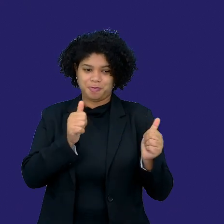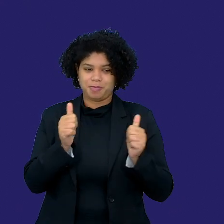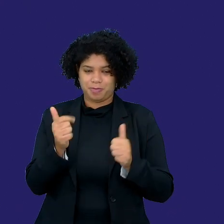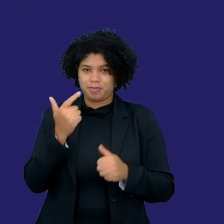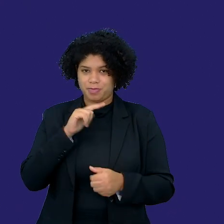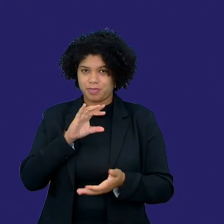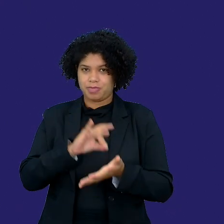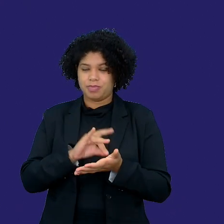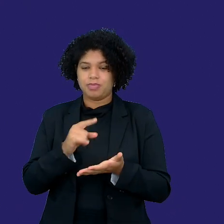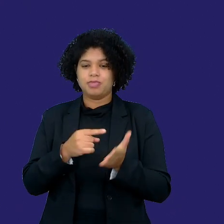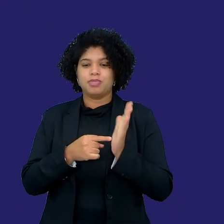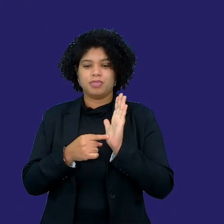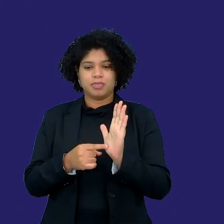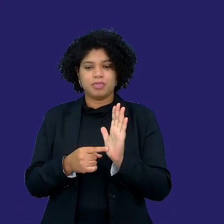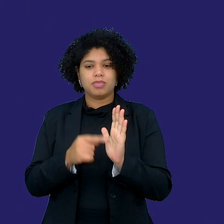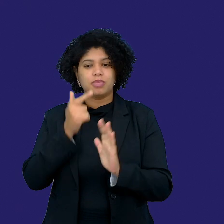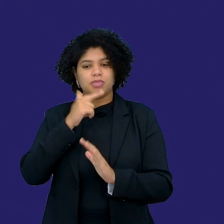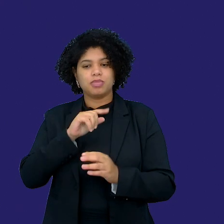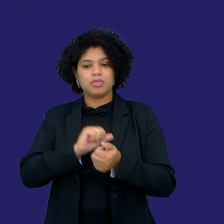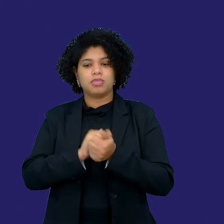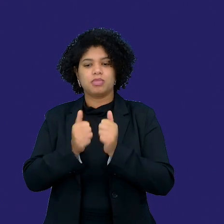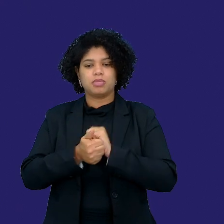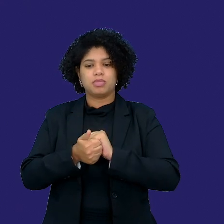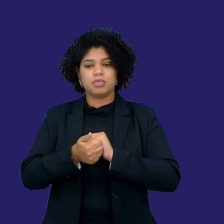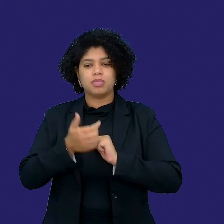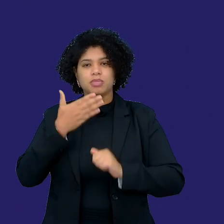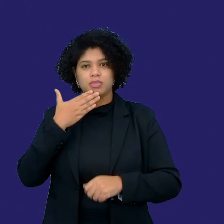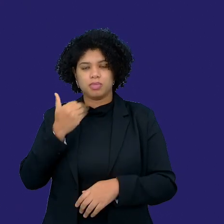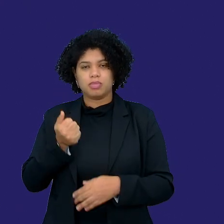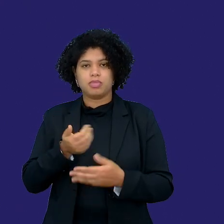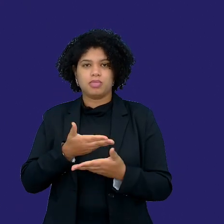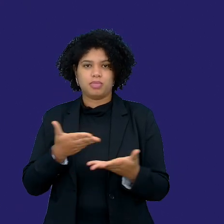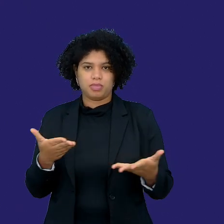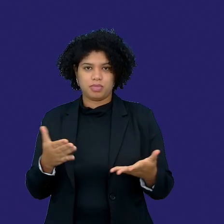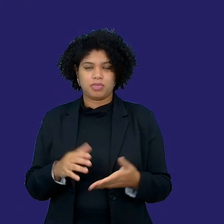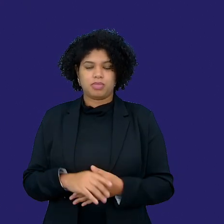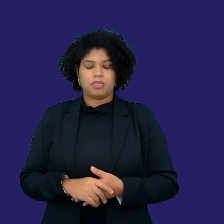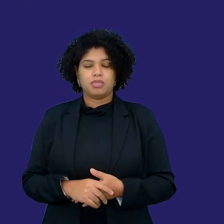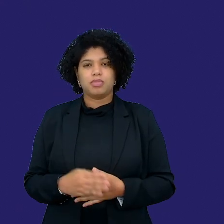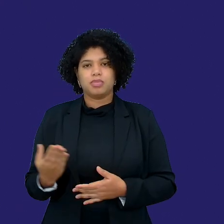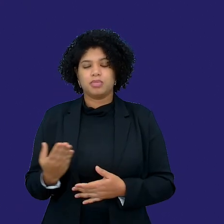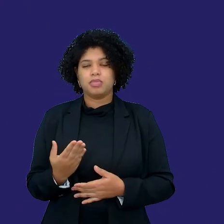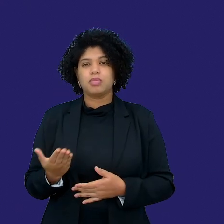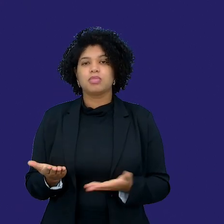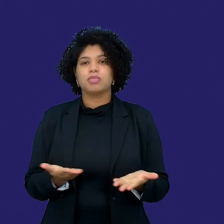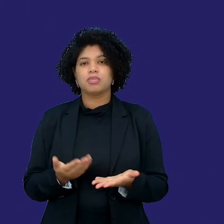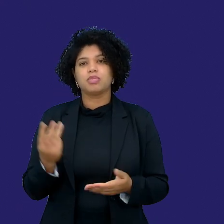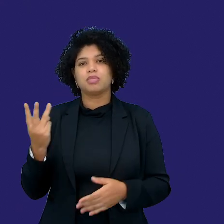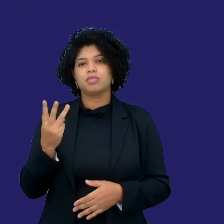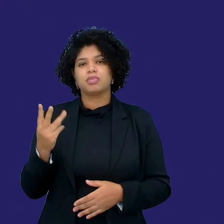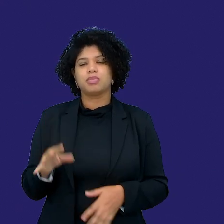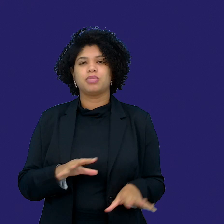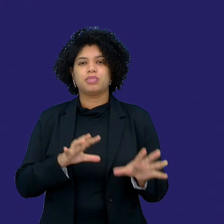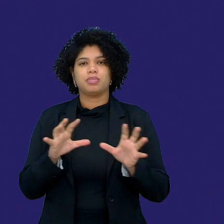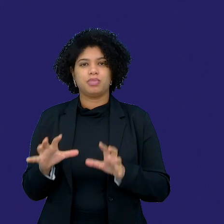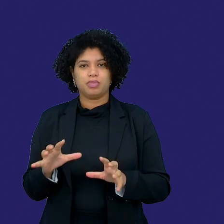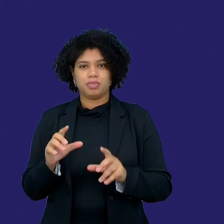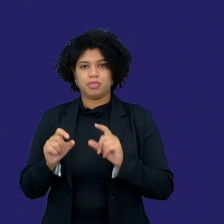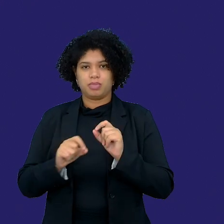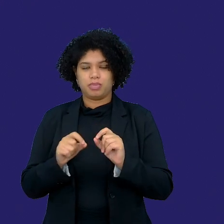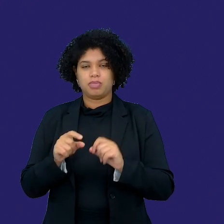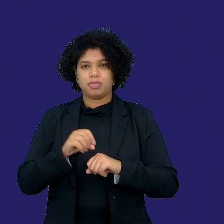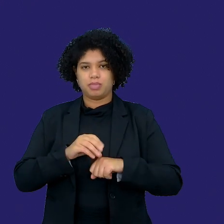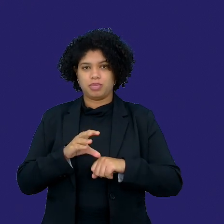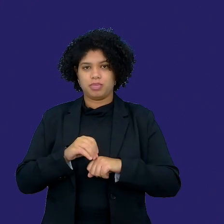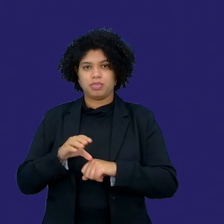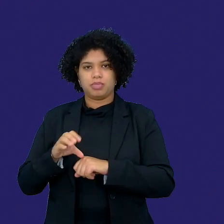vocês apresentarem, que vocês consigam adaptar da melhor forma possível. E nesse terceiro momento, ele é feito, né, de